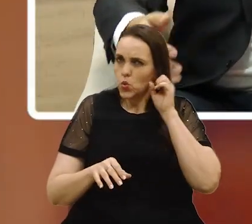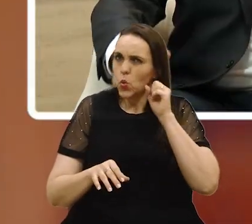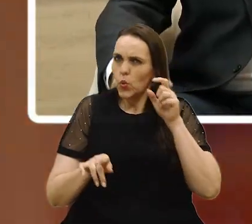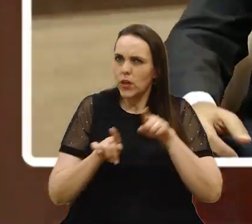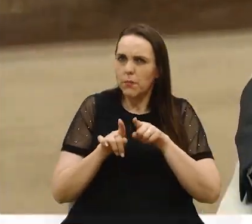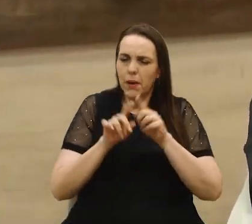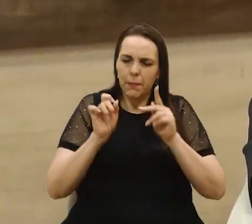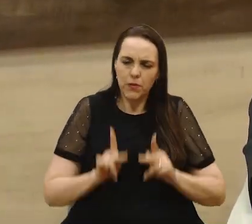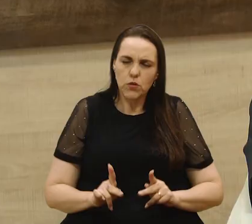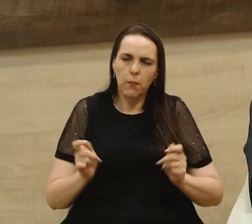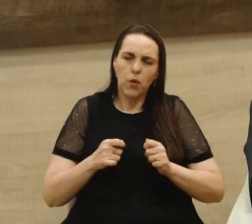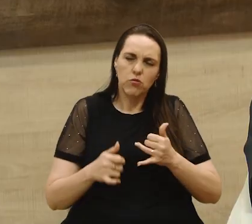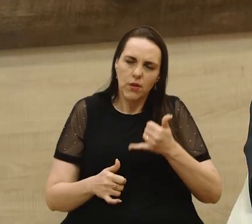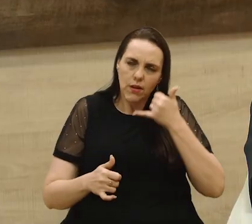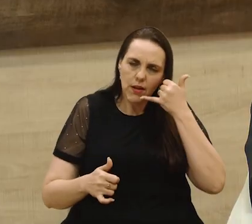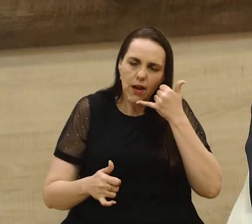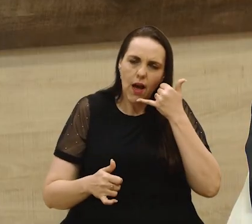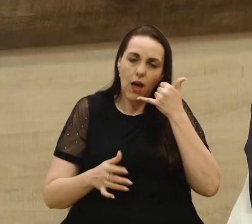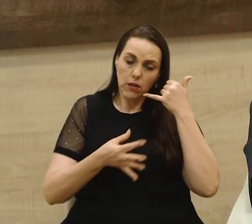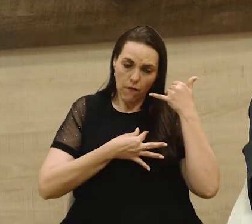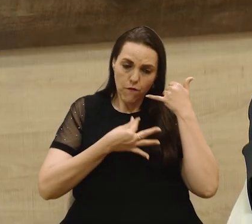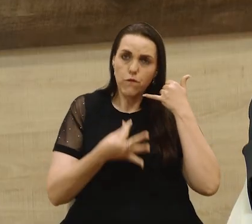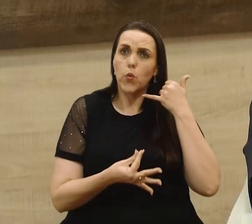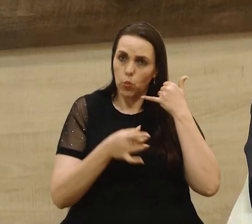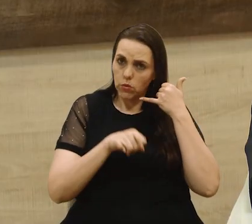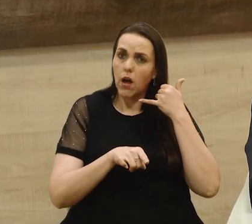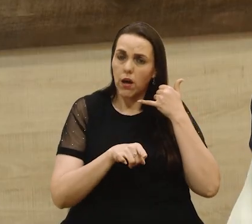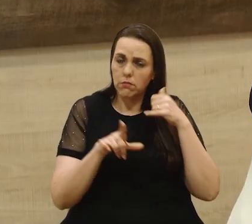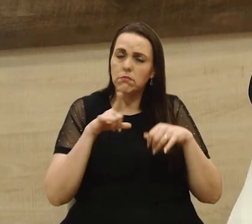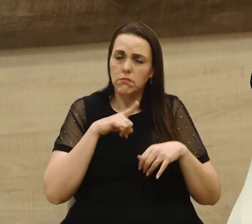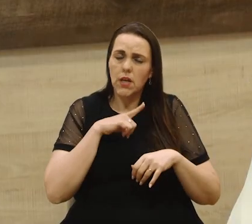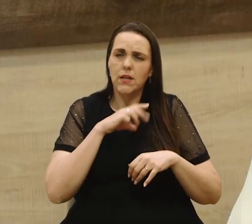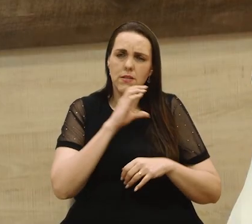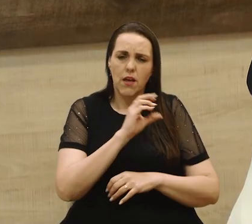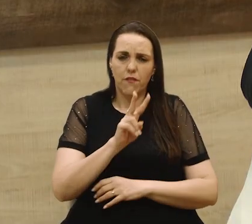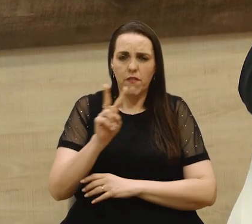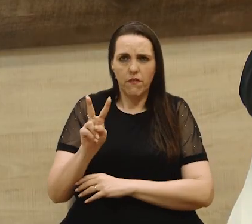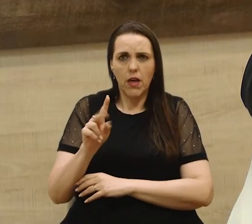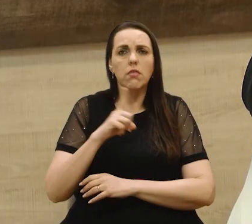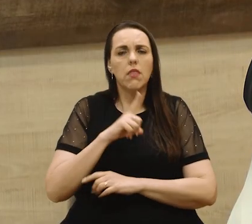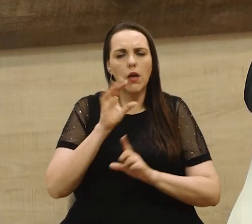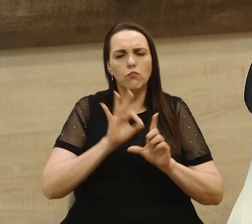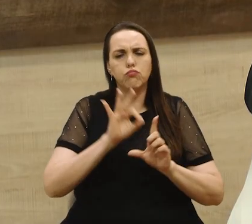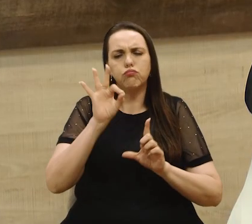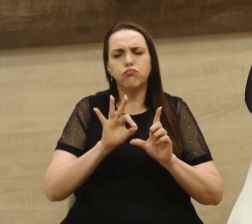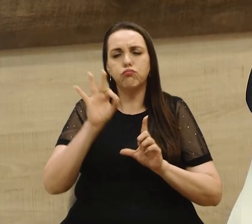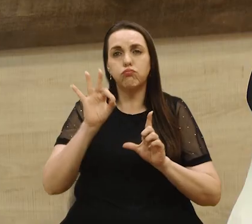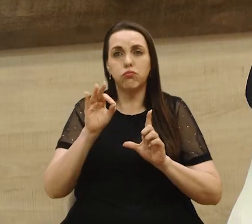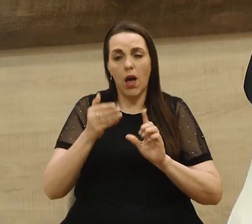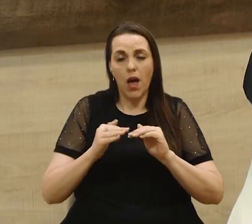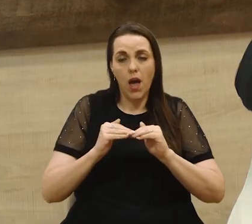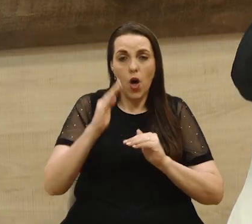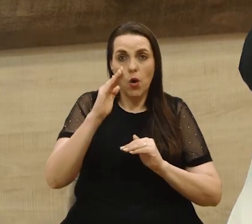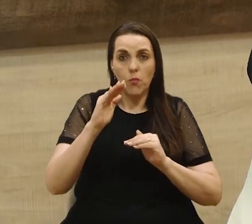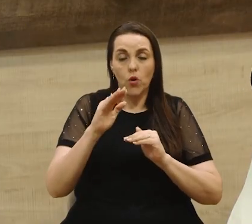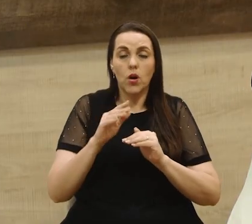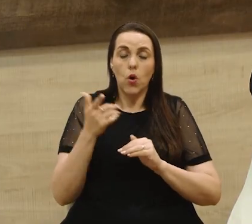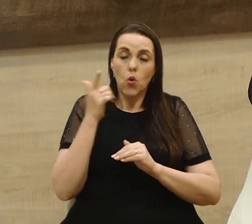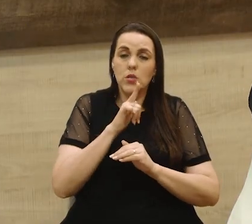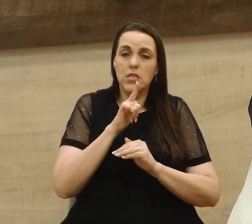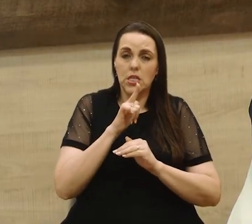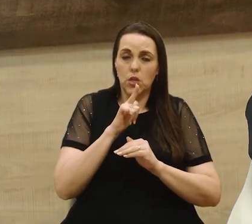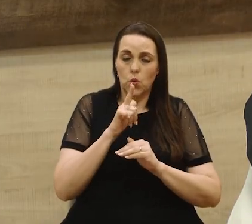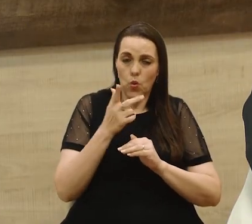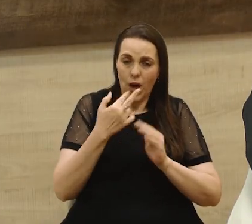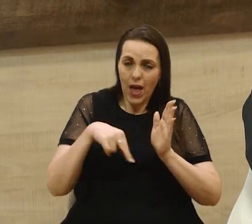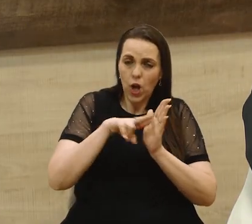sujeito liga e muitos dos voluntários do CVV, eles têm um índice altíssimo de dissuasão